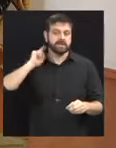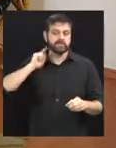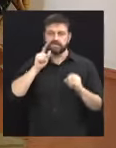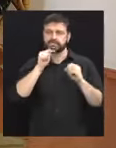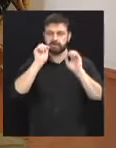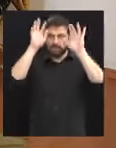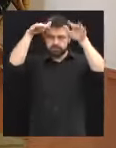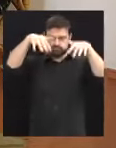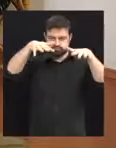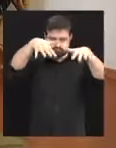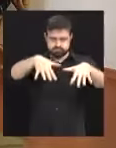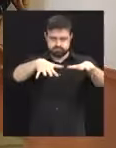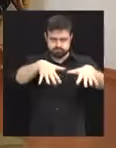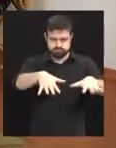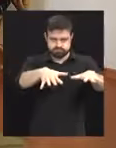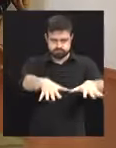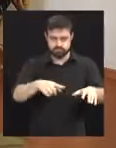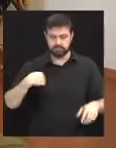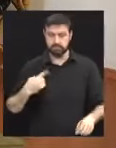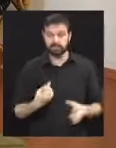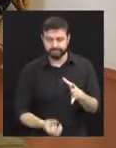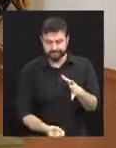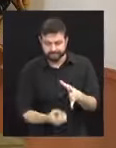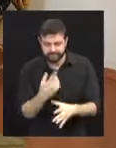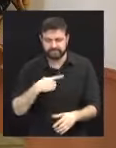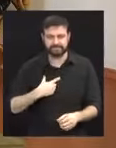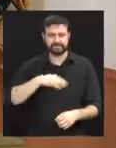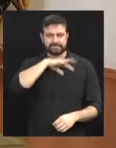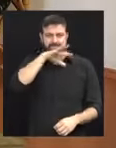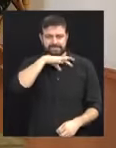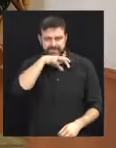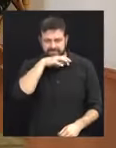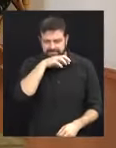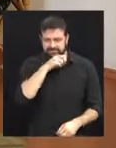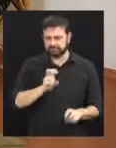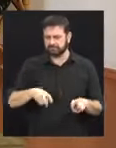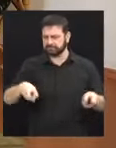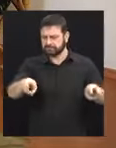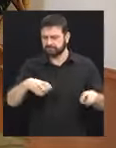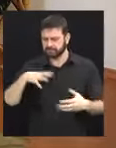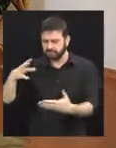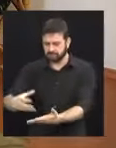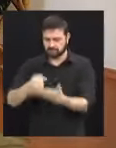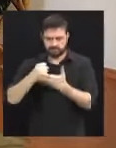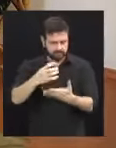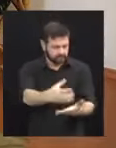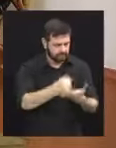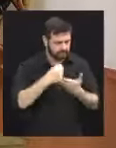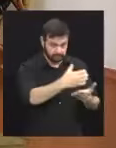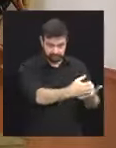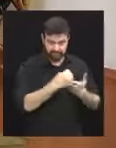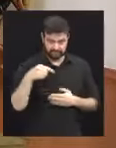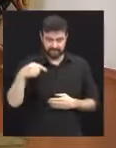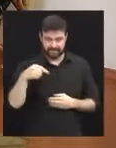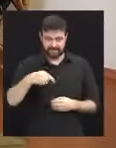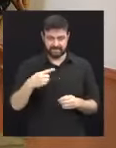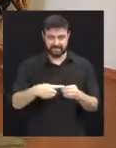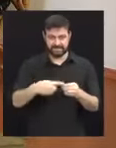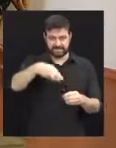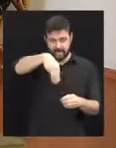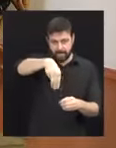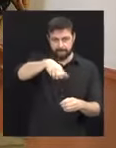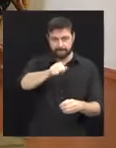enfim, né? E que vários animais ficaram soltos por lá e eles trouxeram alguns animais de lá também. Além dela,